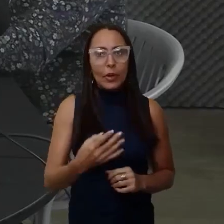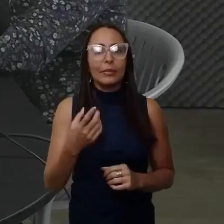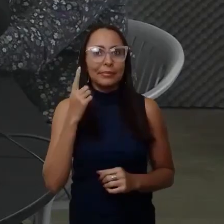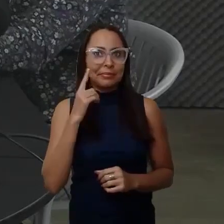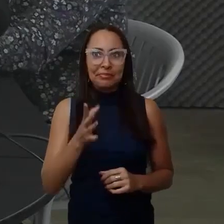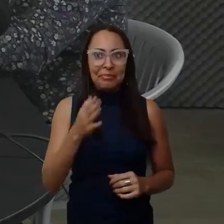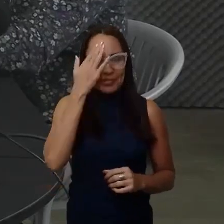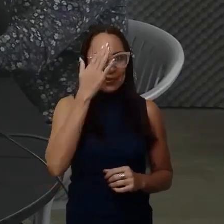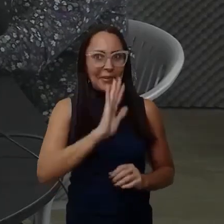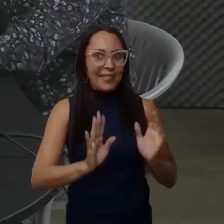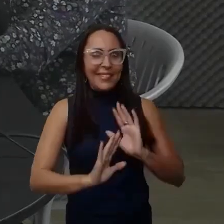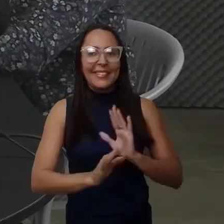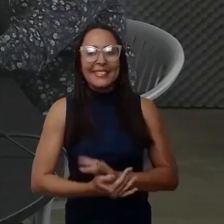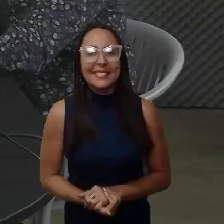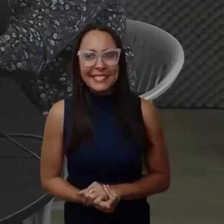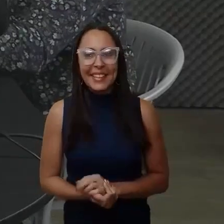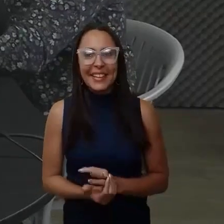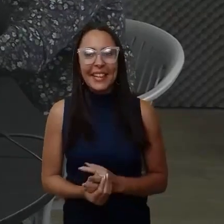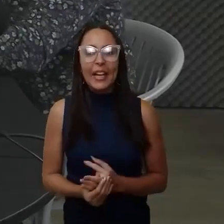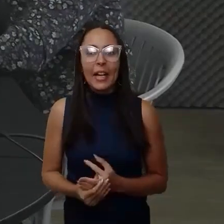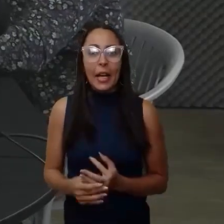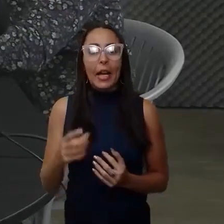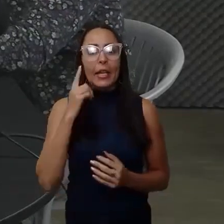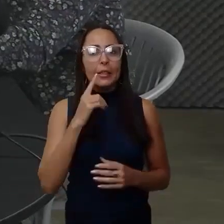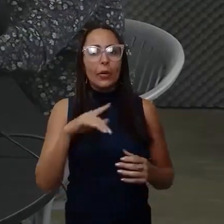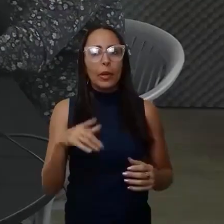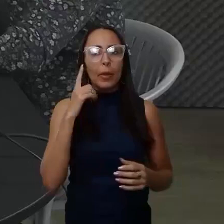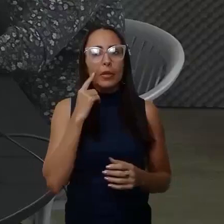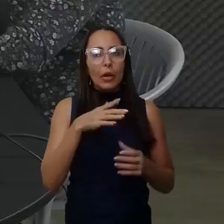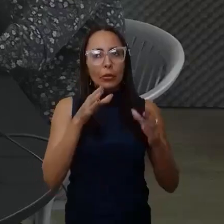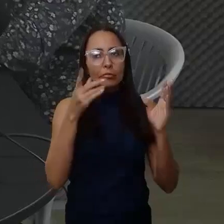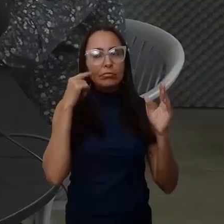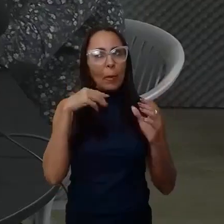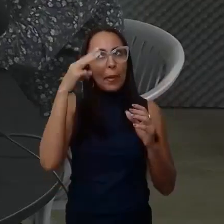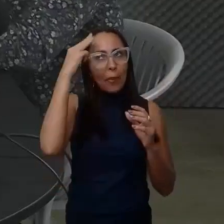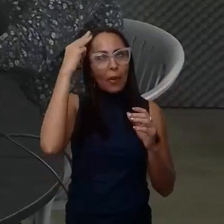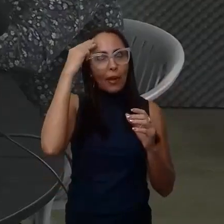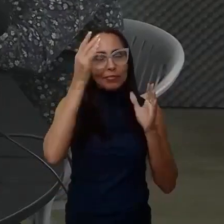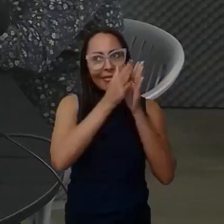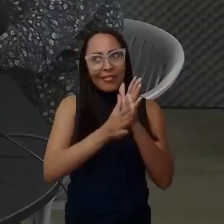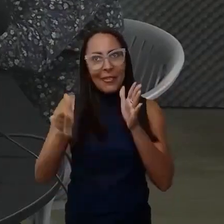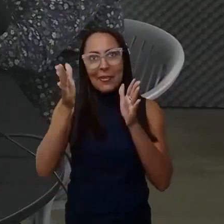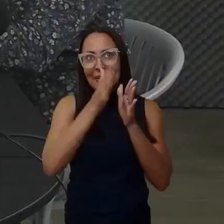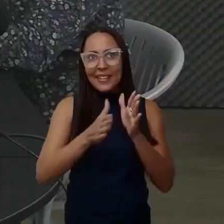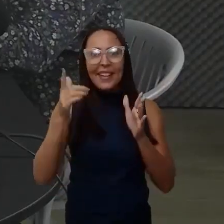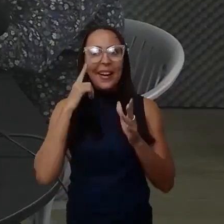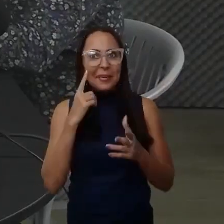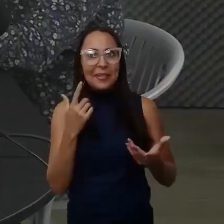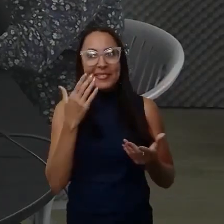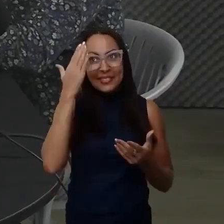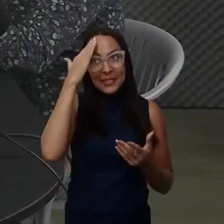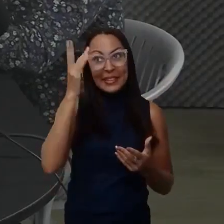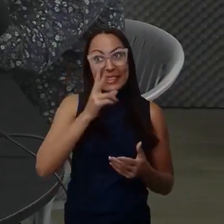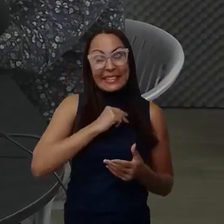sou recipense. Tava passando um filme na minha cabeça, assim. Eu fiz, meu Deus, já fiz tudo isso. É